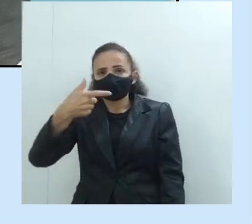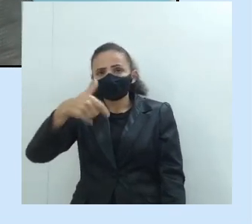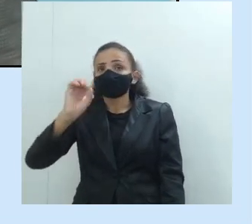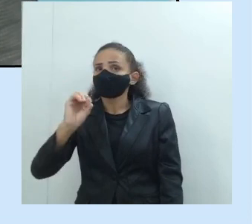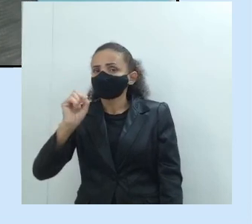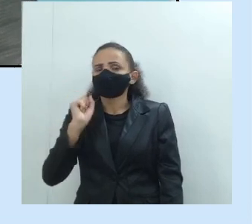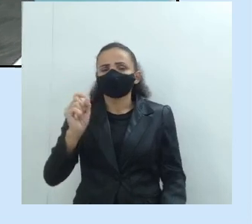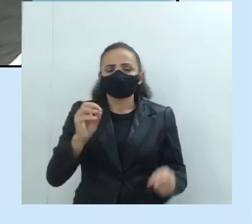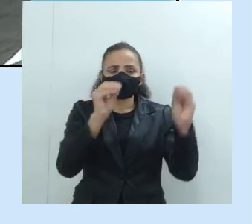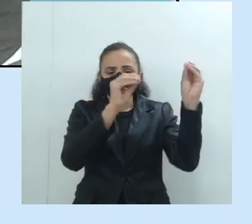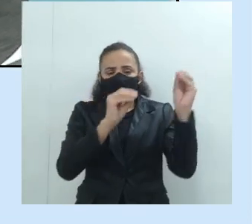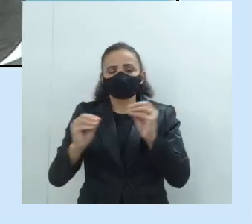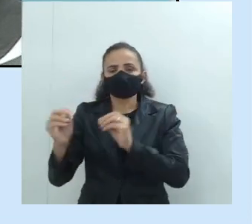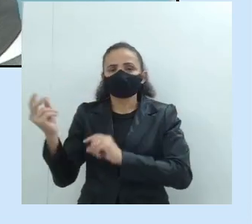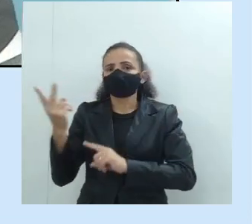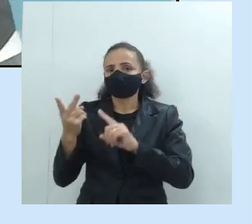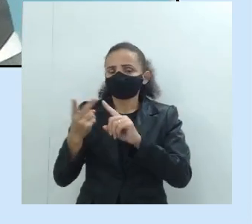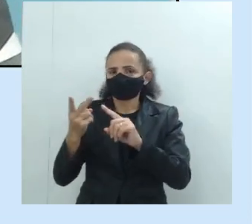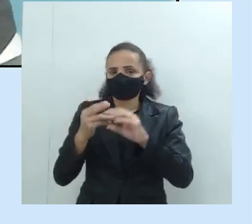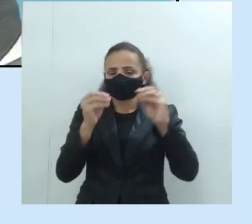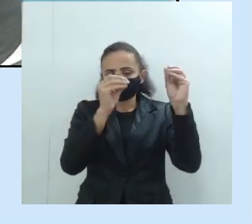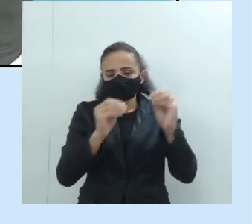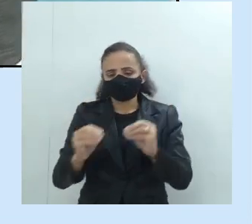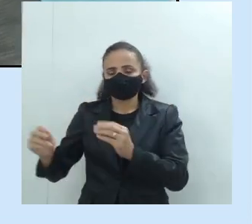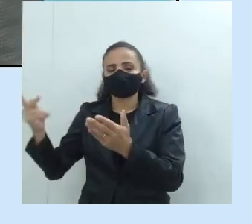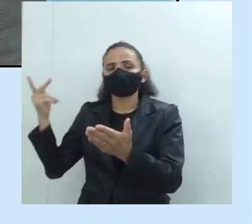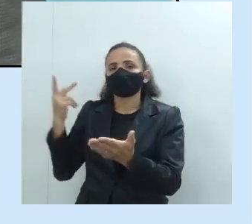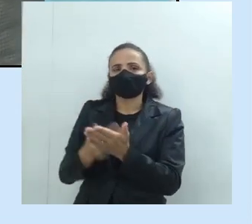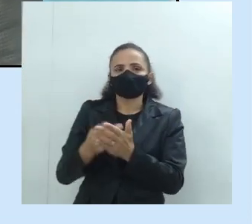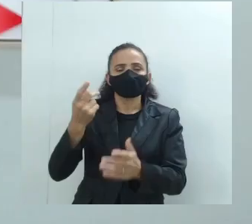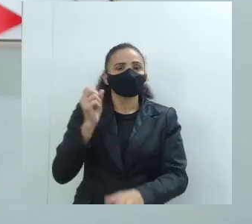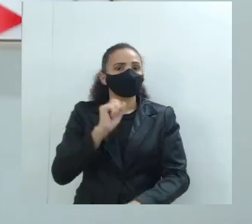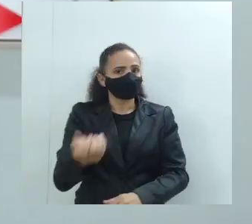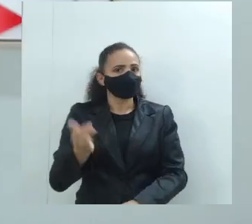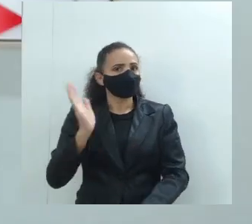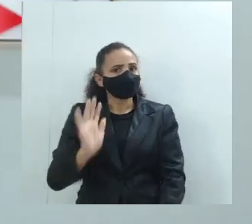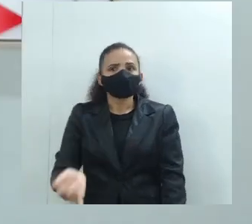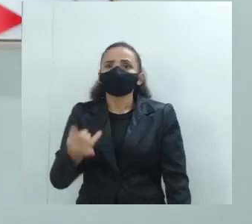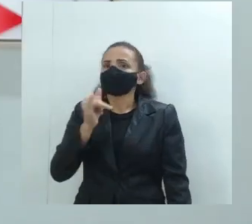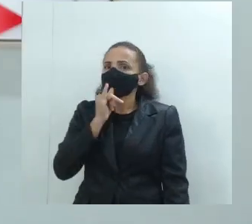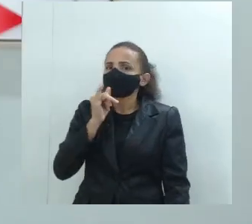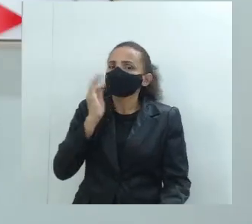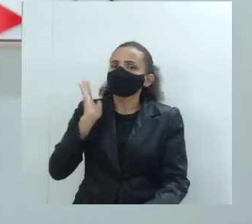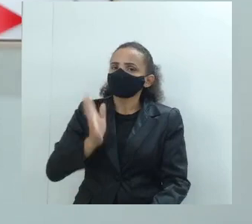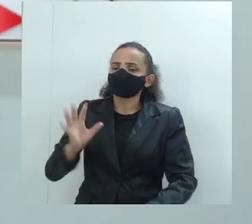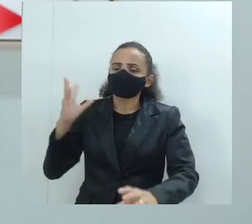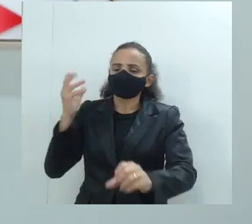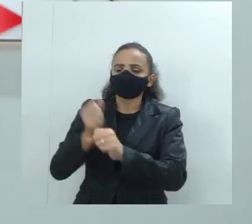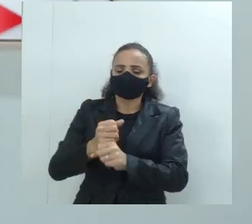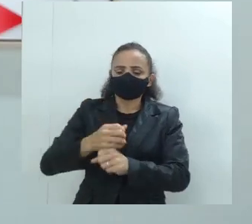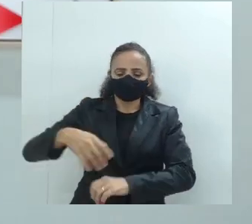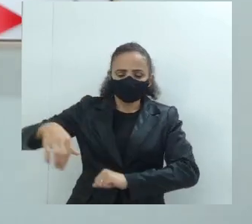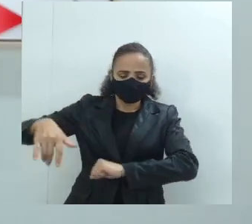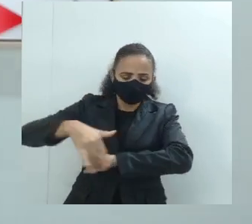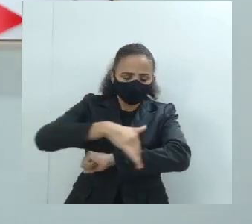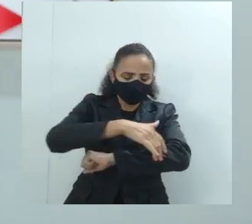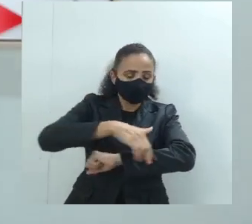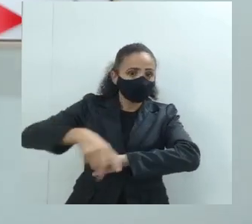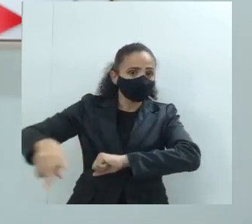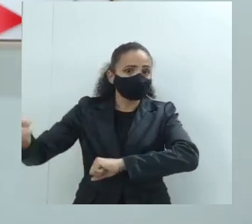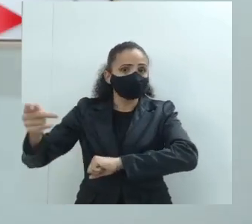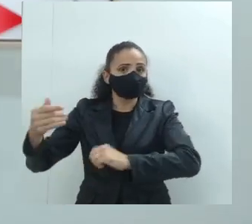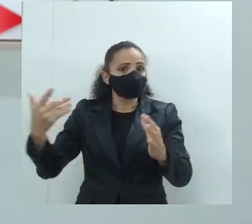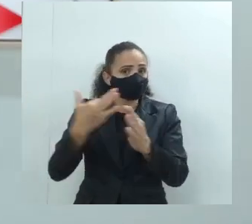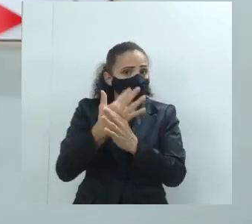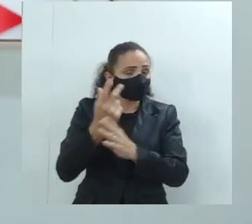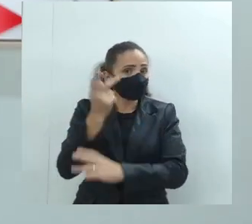Esse deslocamento acompanha, aí você lembra dos exemplos que a gente teve lá, da calçada em São Paulo, tá?